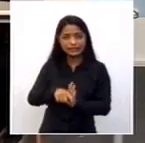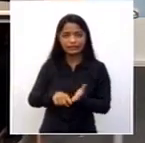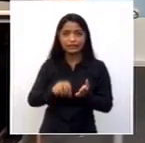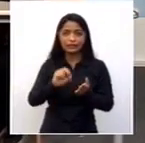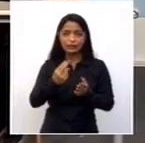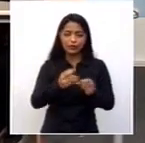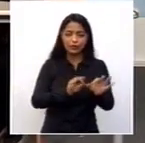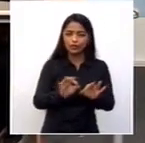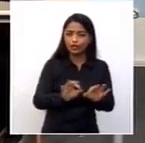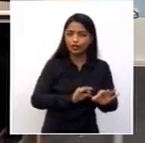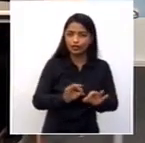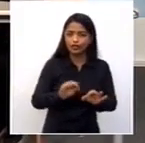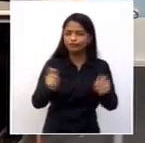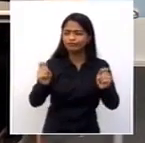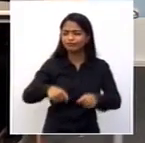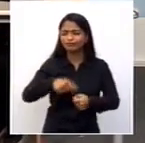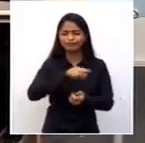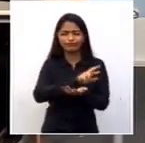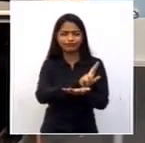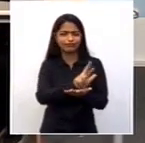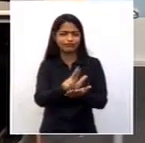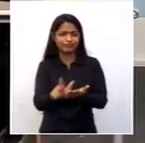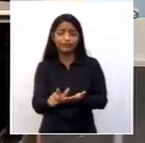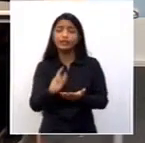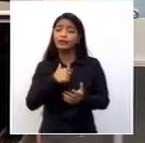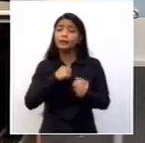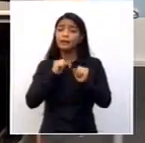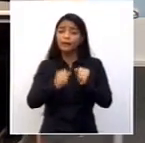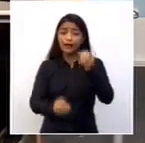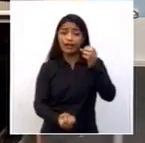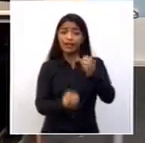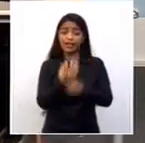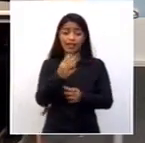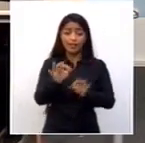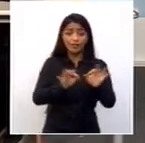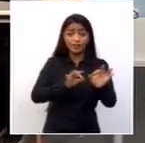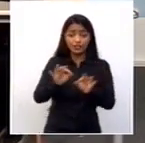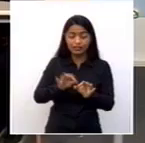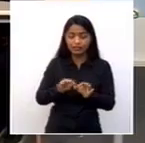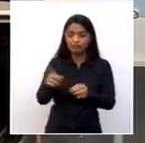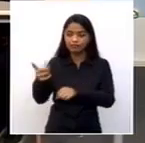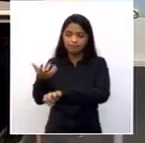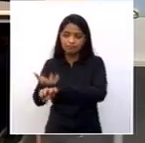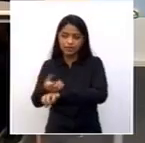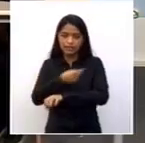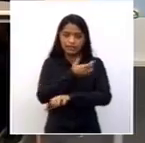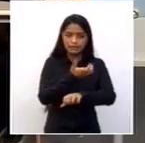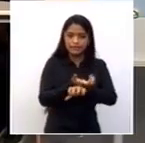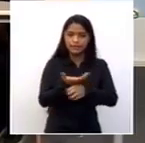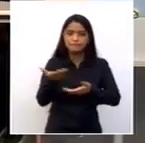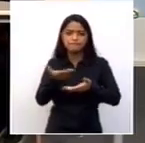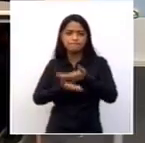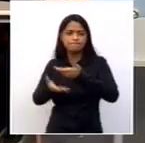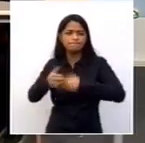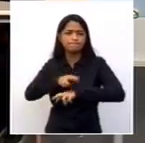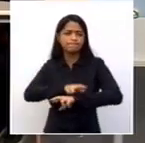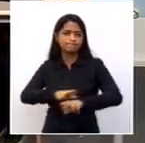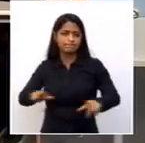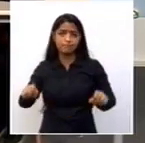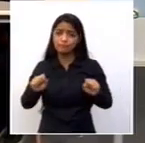não trabalhar um projeto interdisciplinar? Eu acho que seria muito interessante nesse momento. Com certeza.